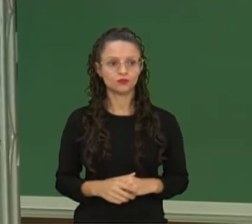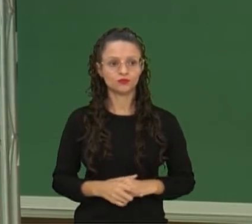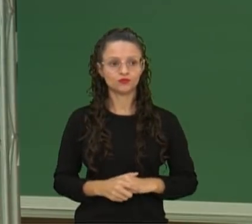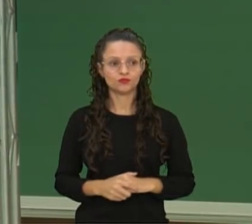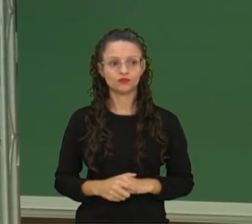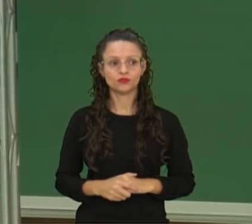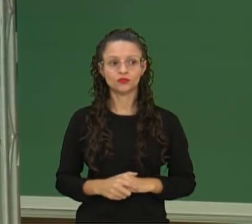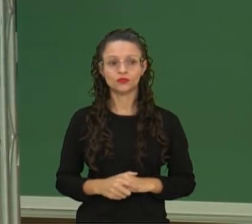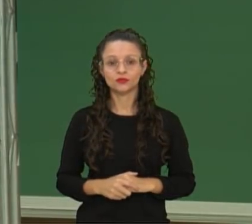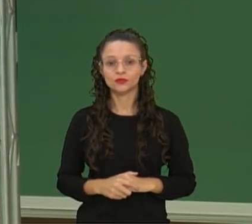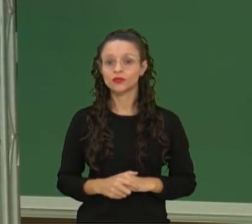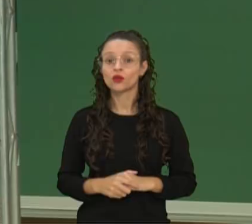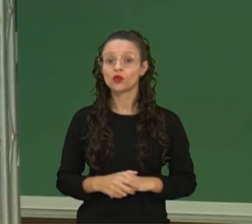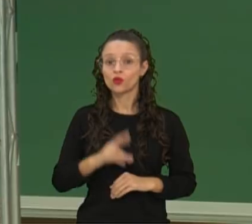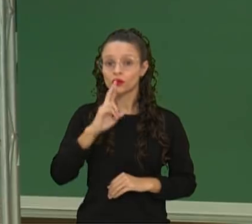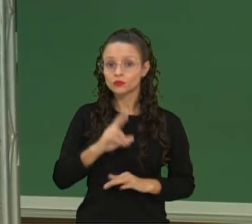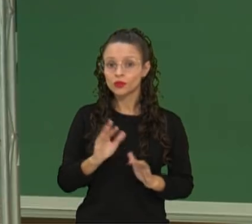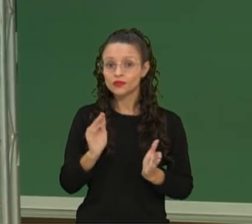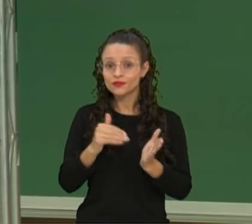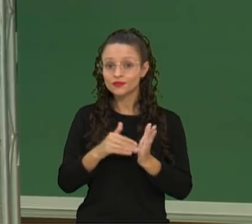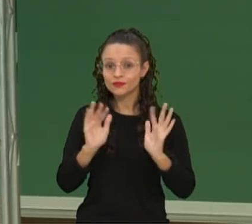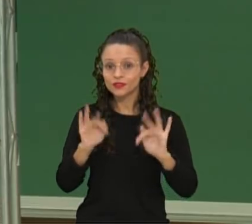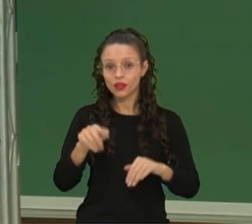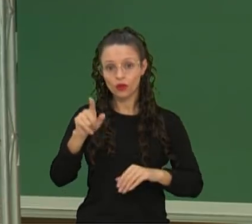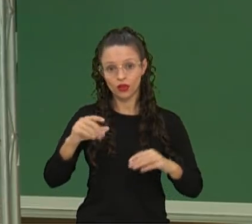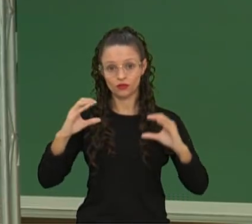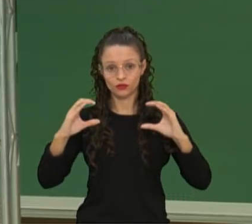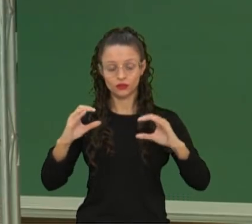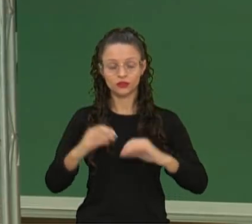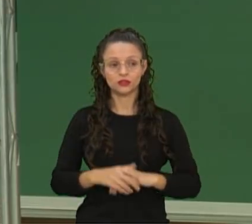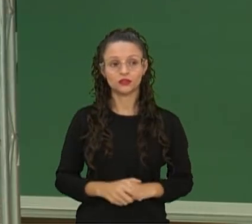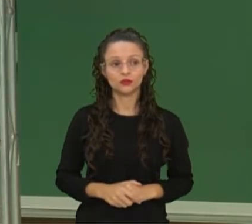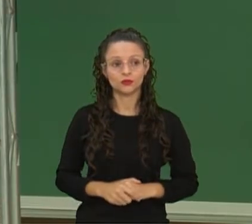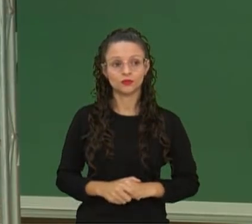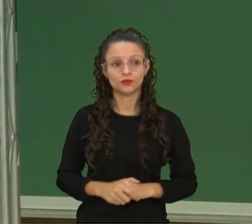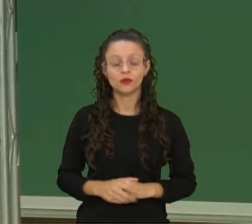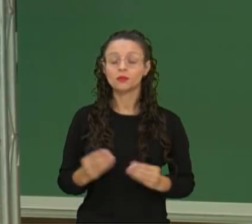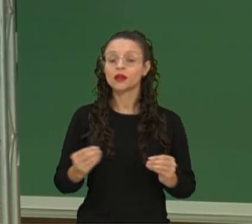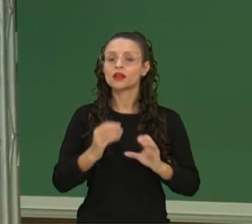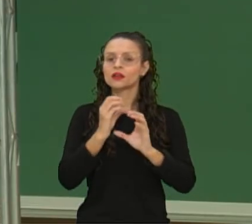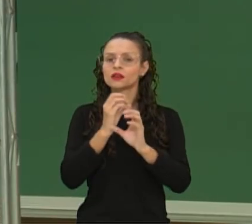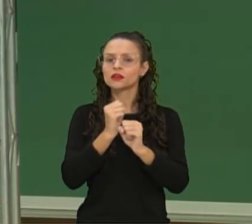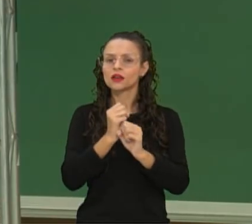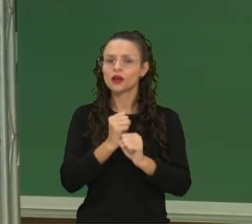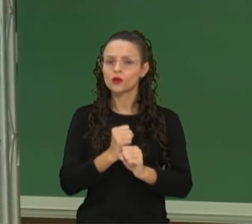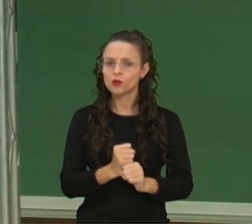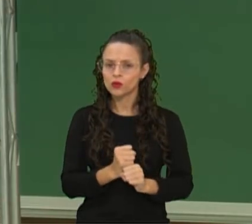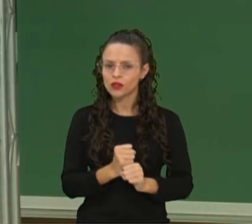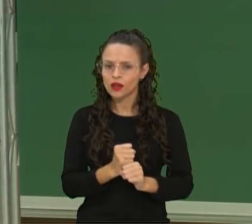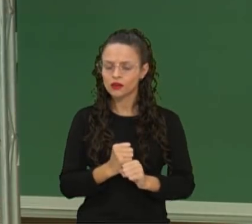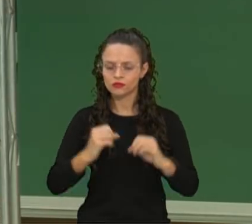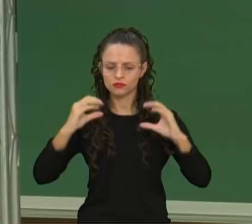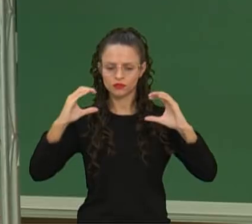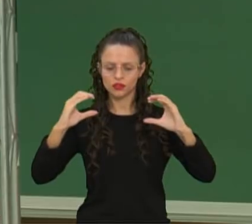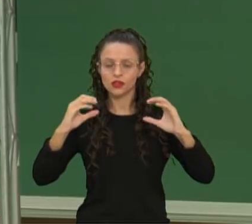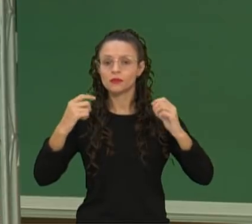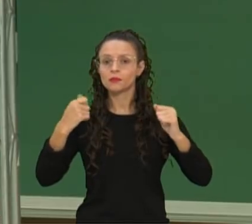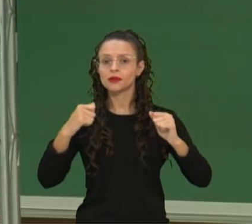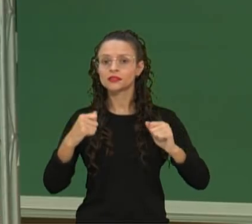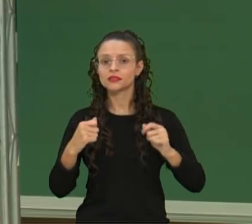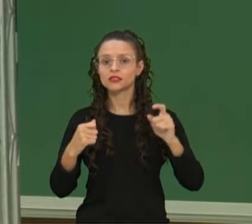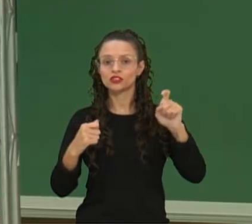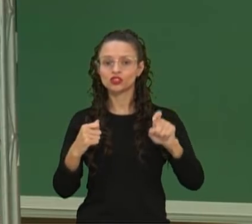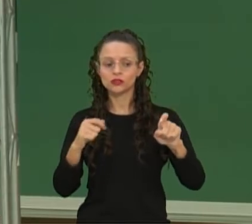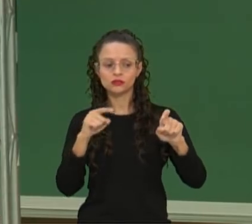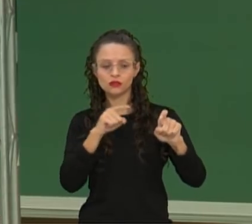O valor final é a nossa função. Para calcular o valor da função, basta substituir o x na lei de formação. Então, eu vou te dar uma lei